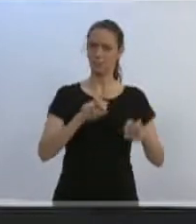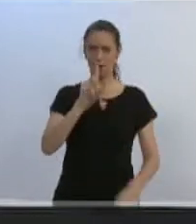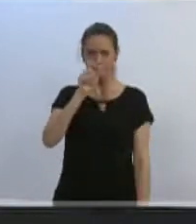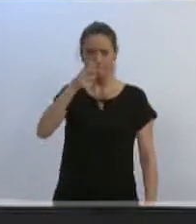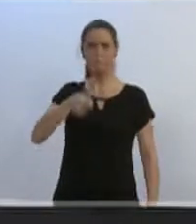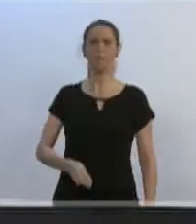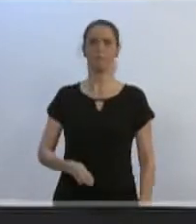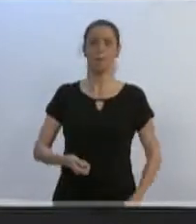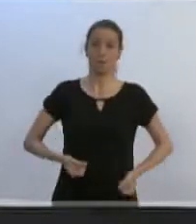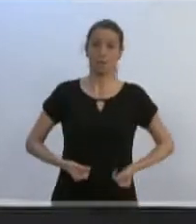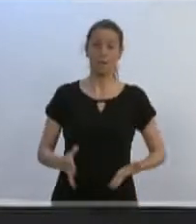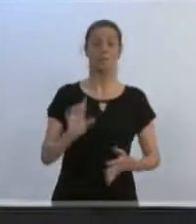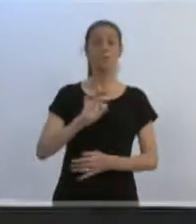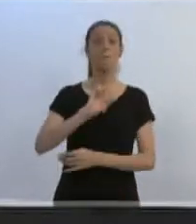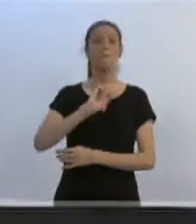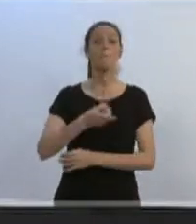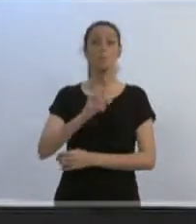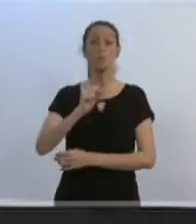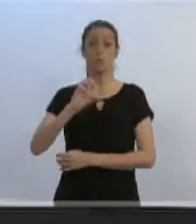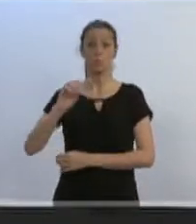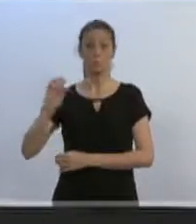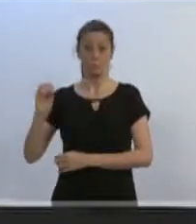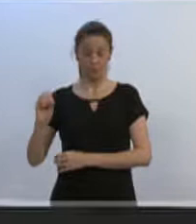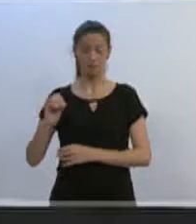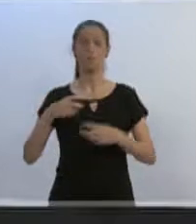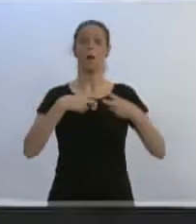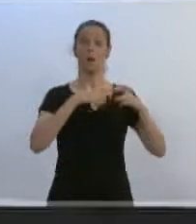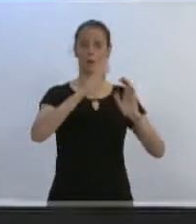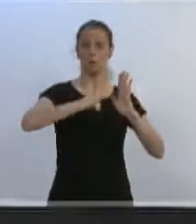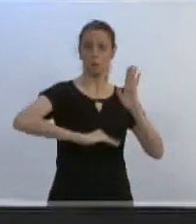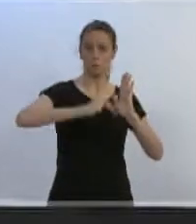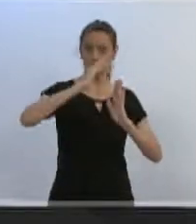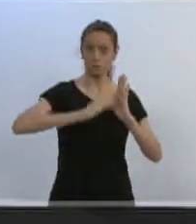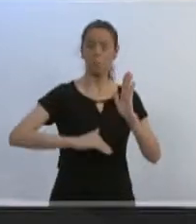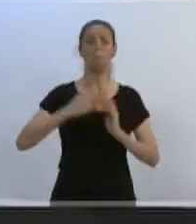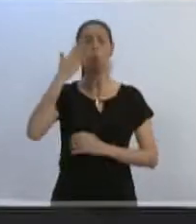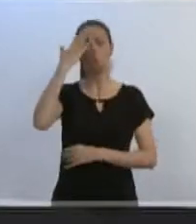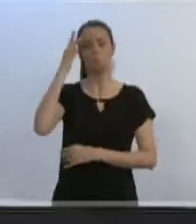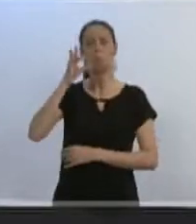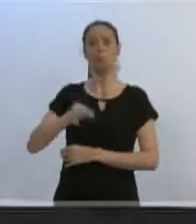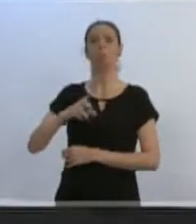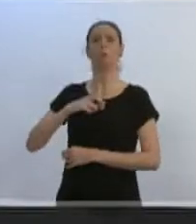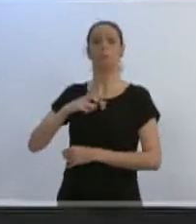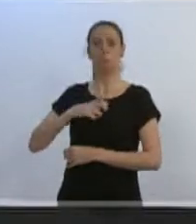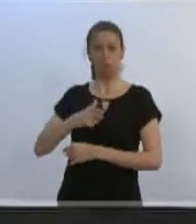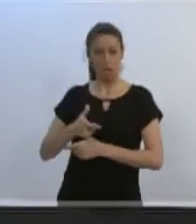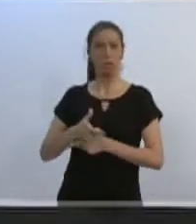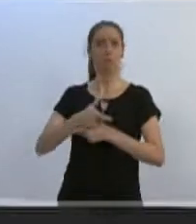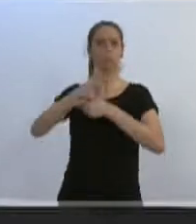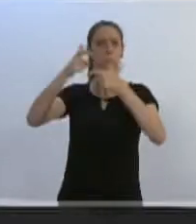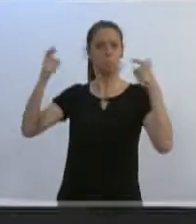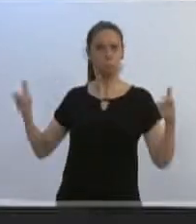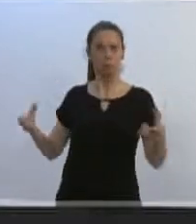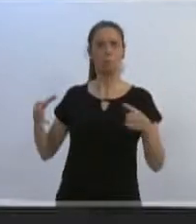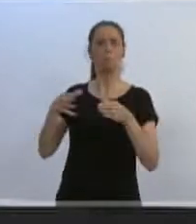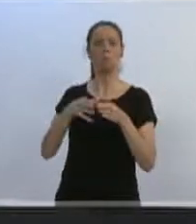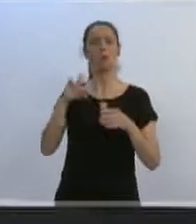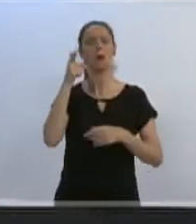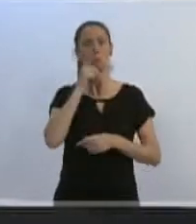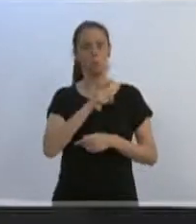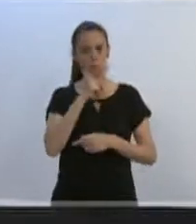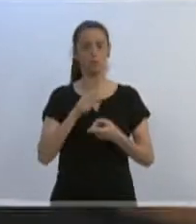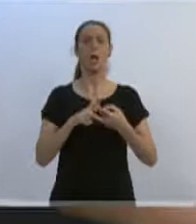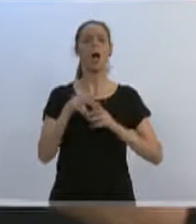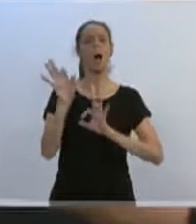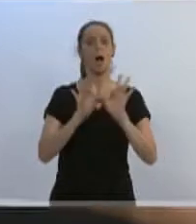gastar só mil e oitocentos reais da pintura de um ônibus com certeza ele deve ter uma baita de uma equipe com a recuperação dessa peça dessa via é